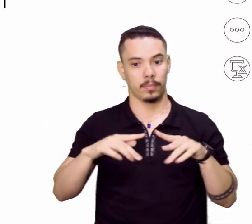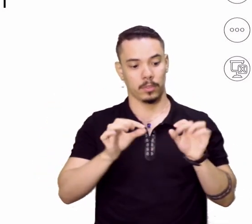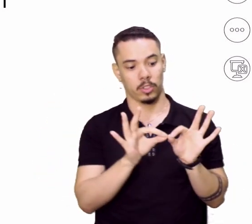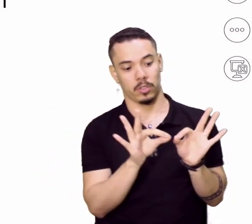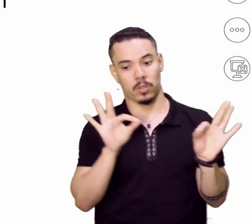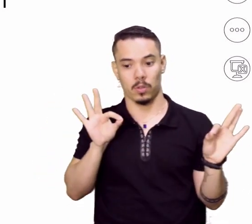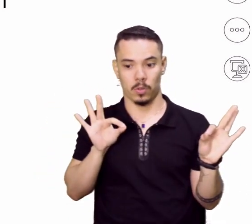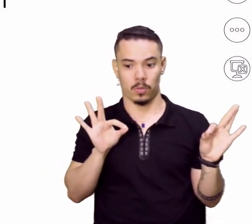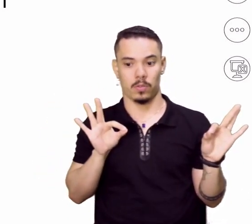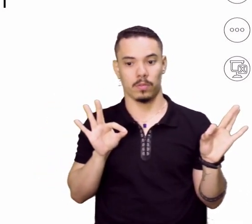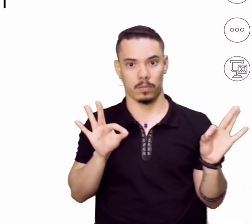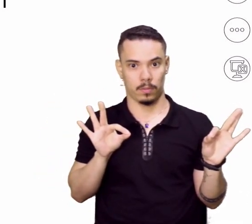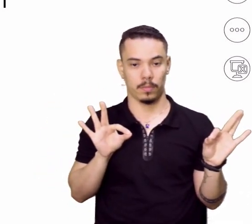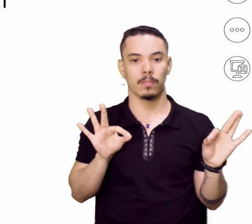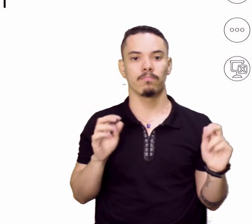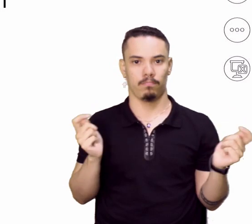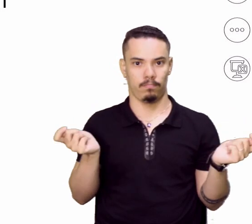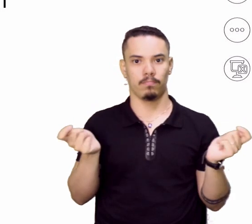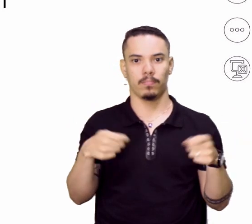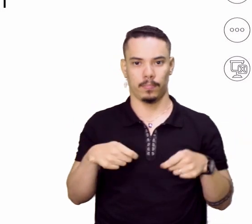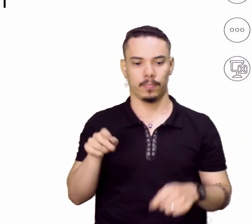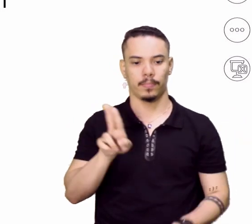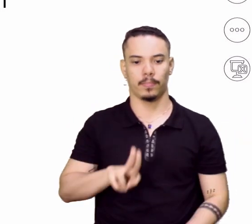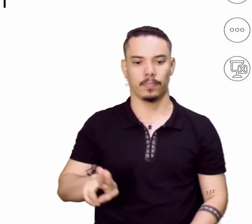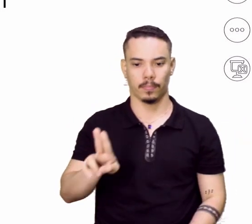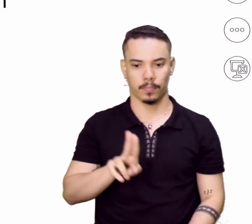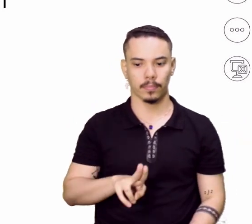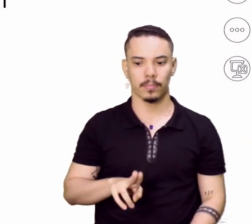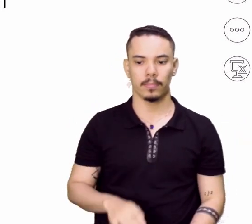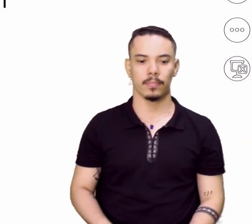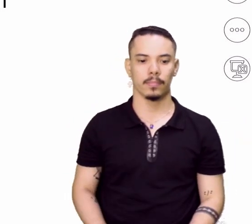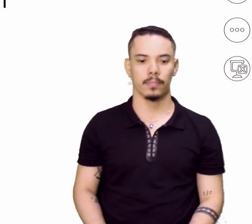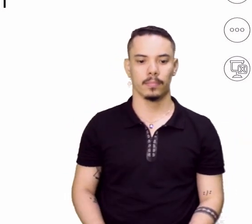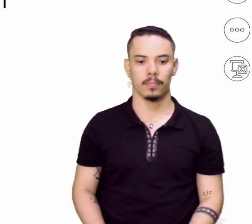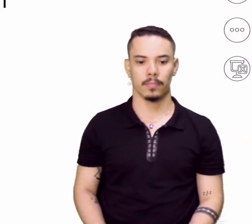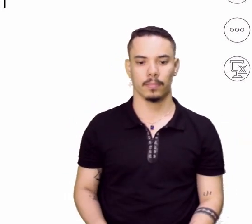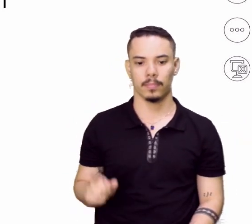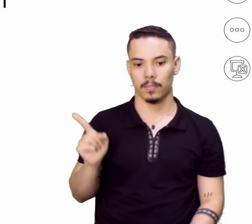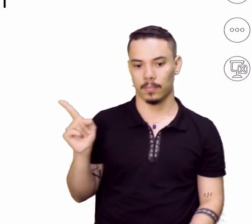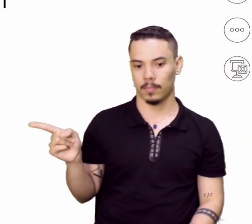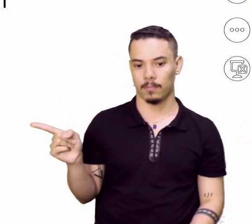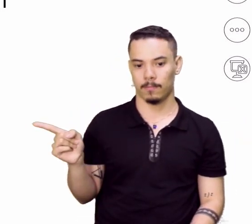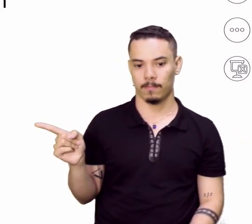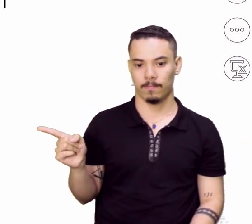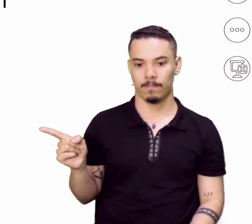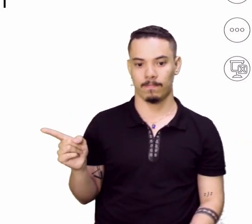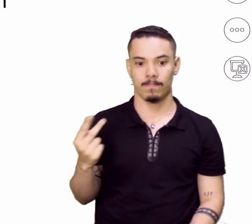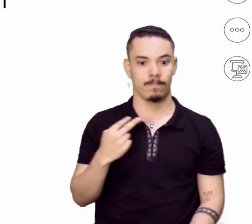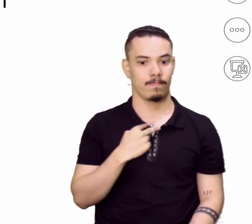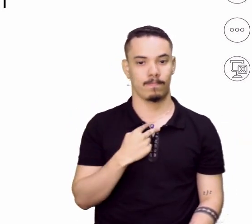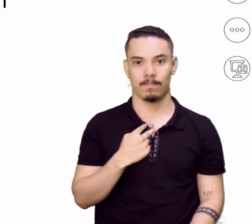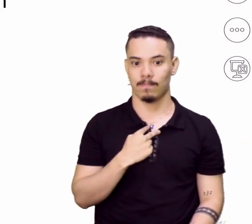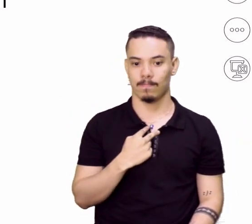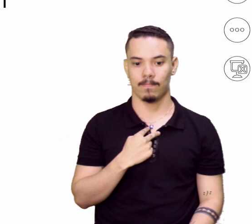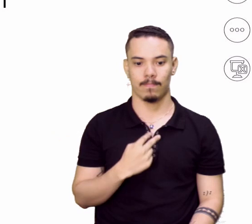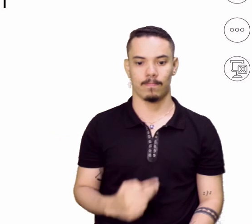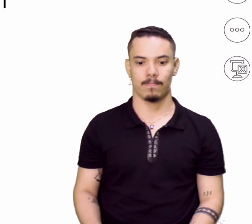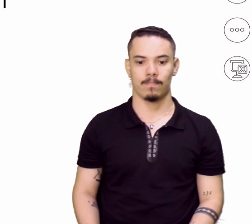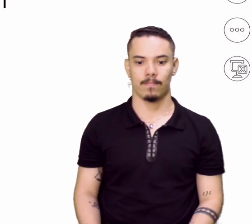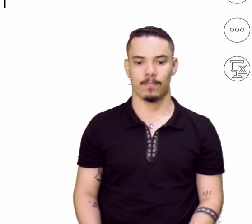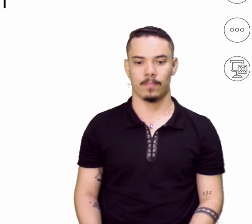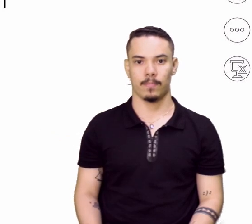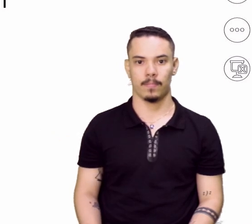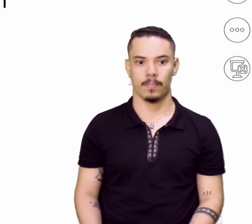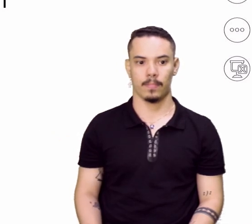bem distante. Eu posso usar o who. Mas já aqui, this is the person to whom I sold my car. Aquela é